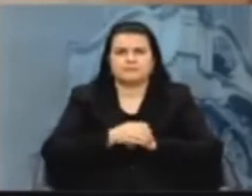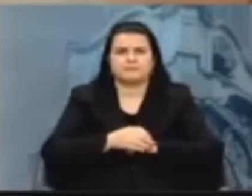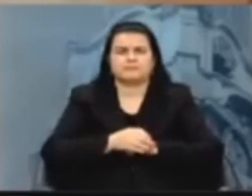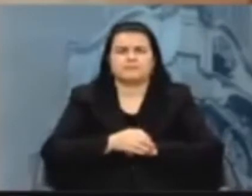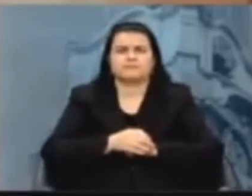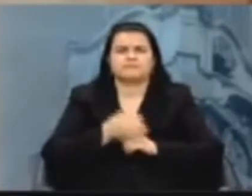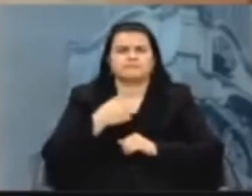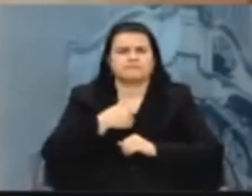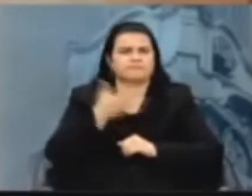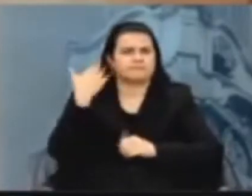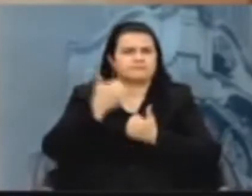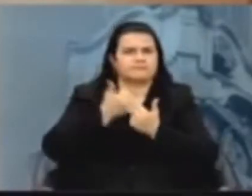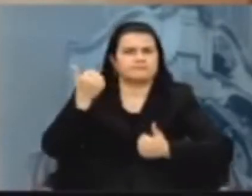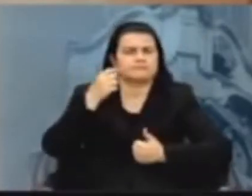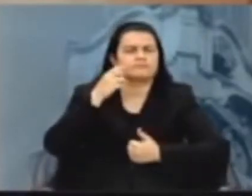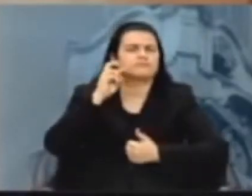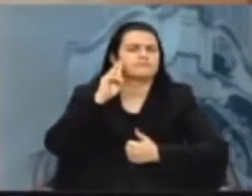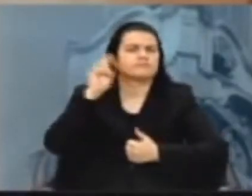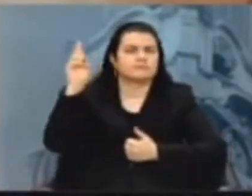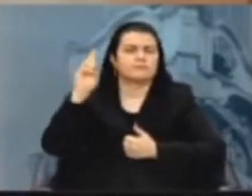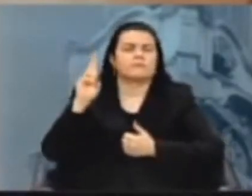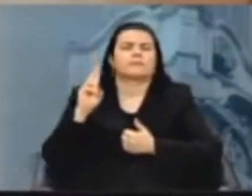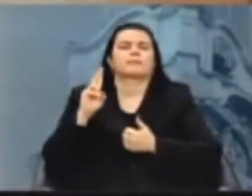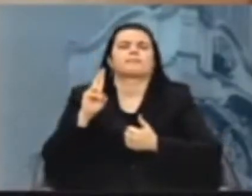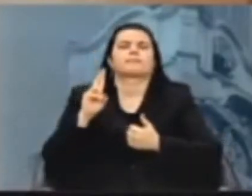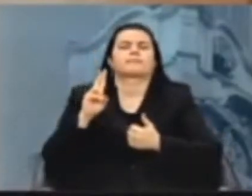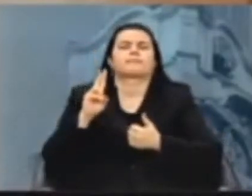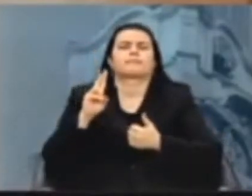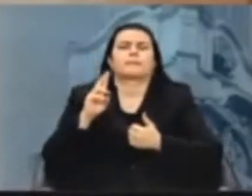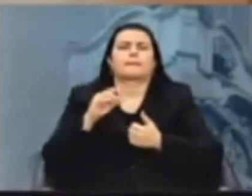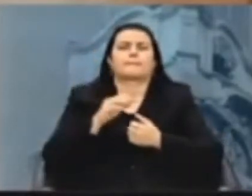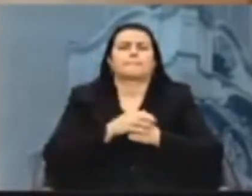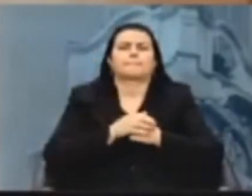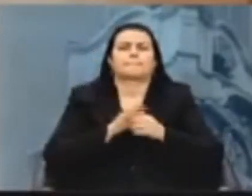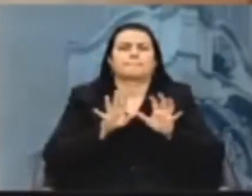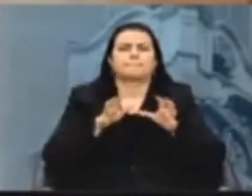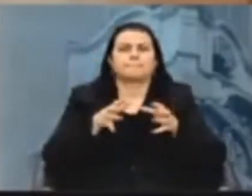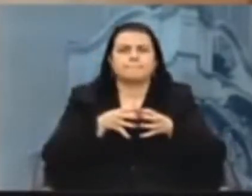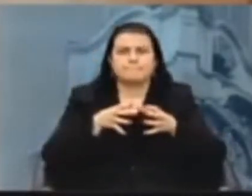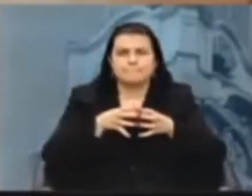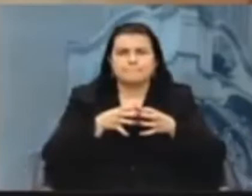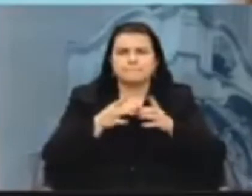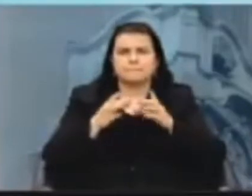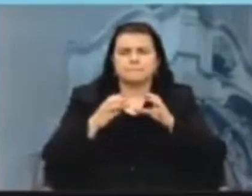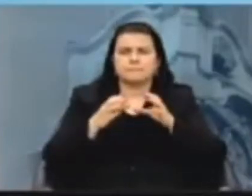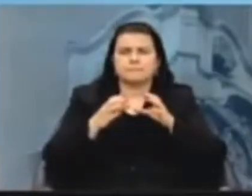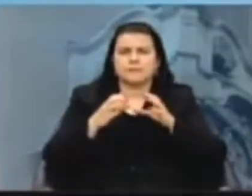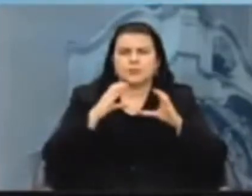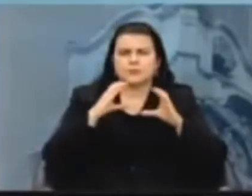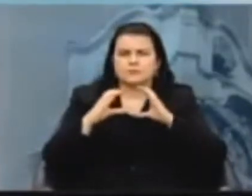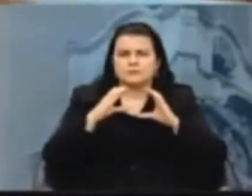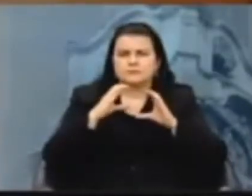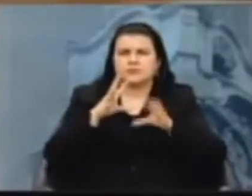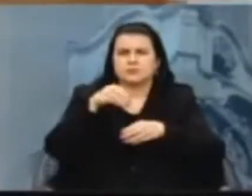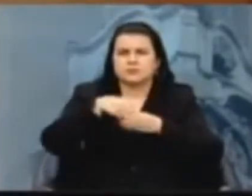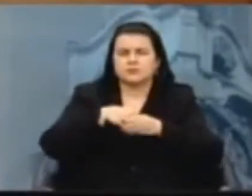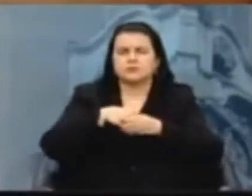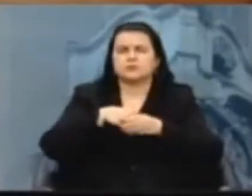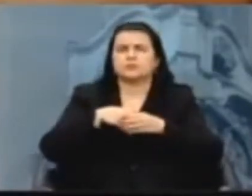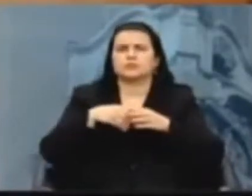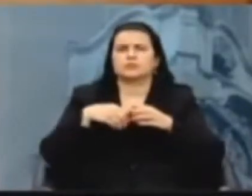dirigente da Comissão de Educação da Câmara dos Deputados, quando deputado federal, também presidente